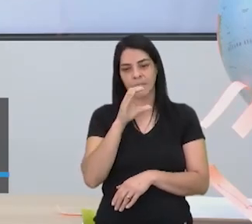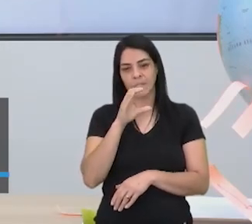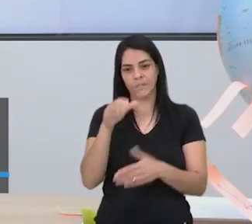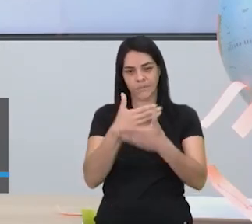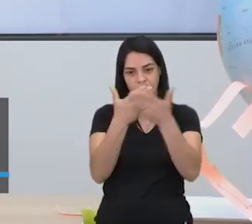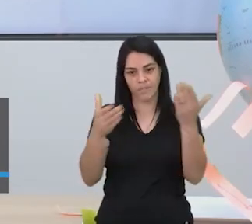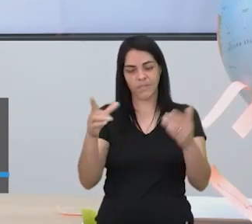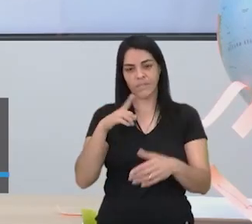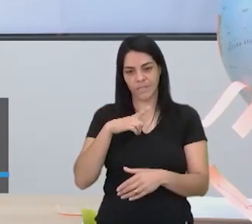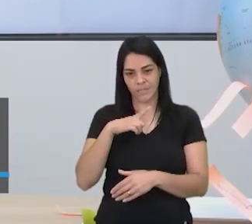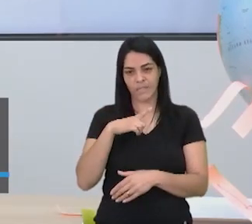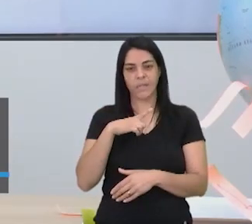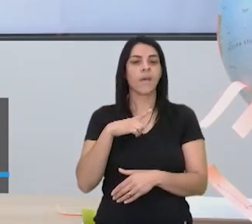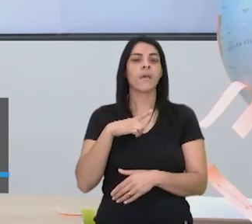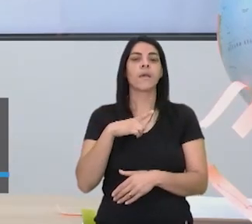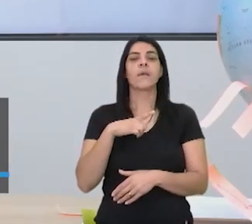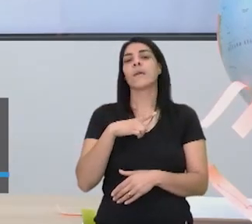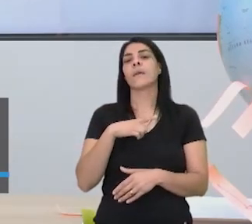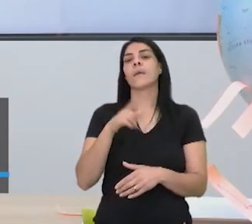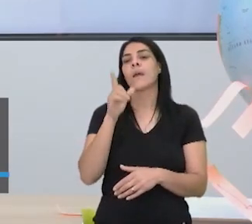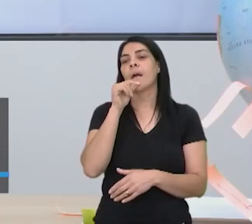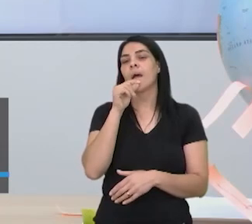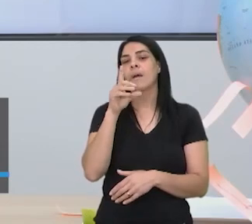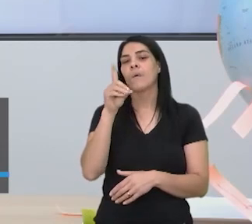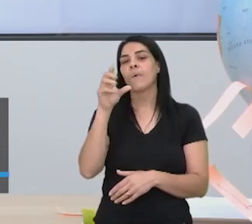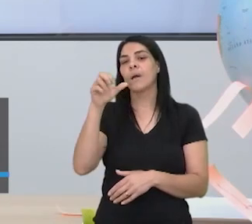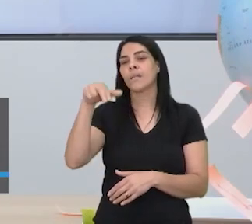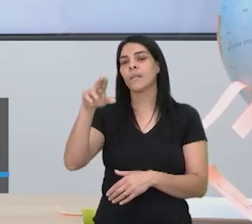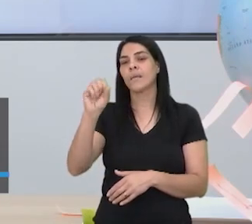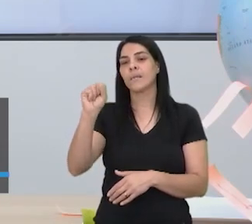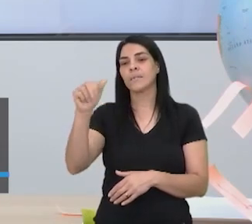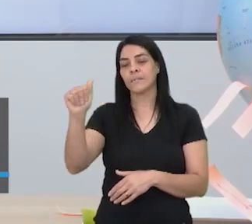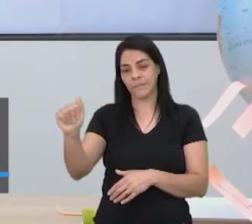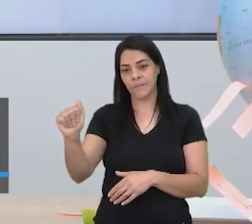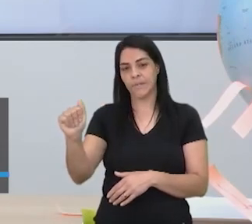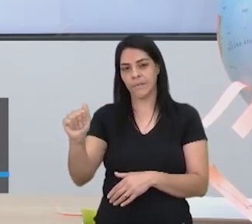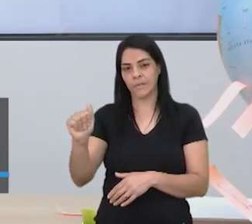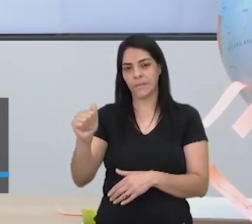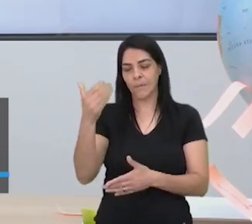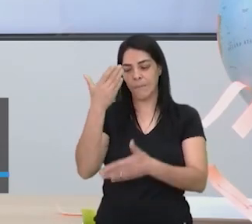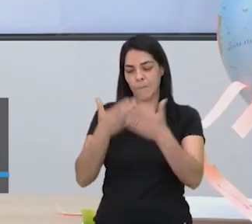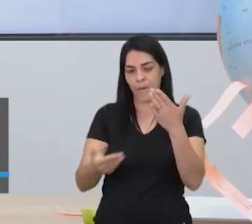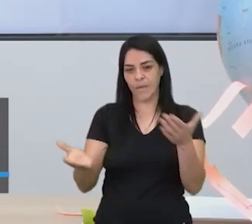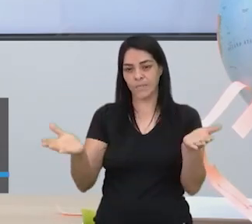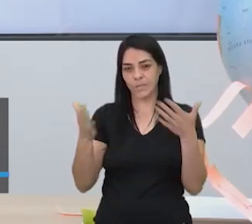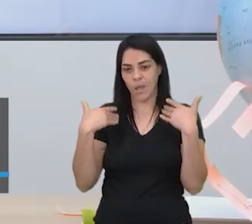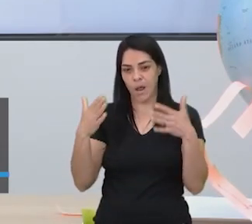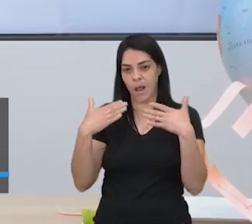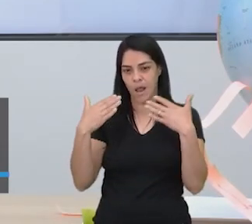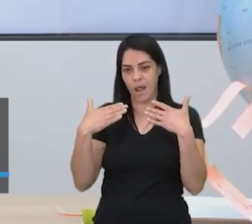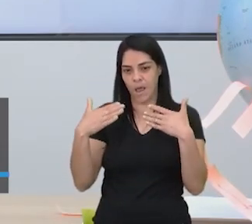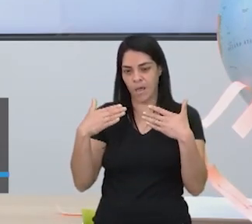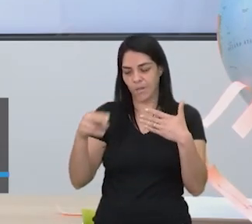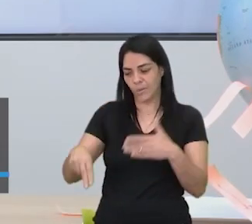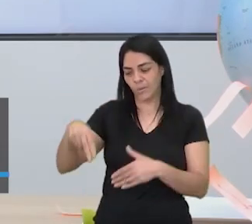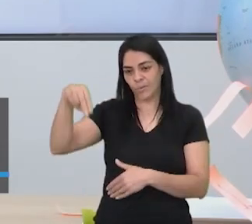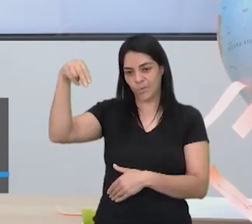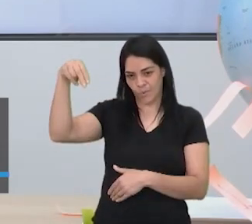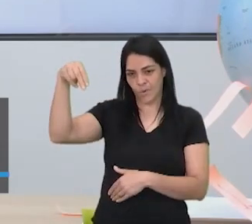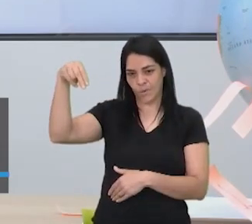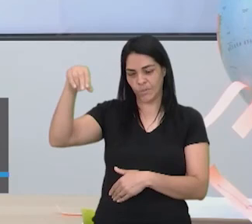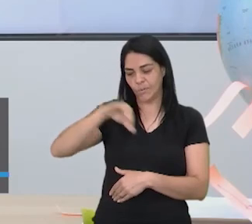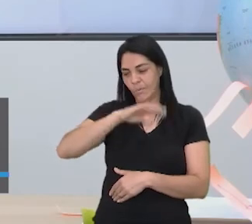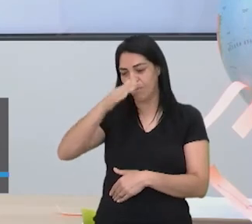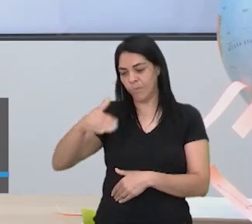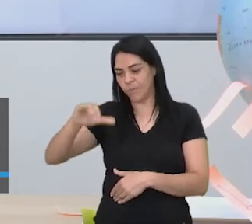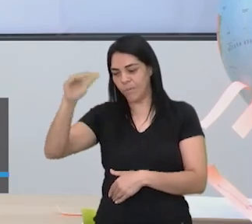mais densa. Então, ela sobe, leva calor, ela está mais densa, perde calor lá no norte, no mar, na corrente do